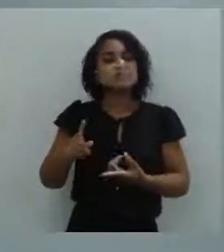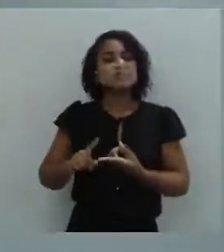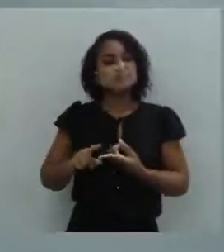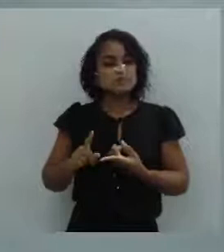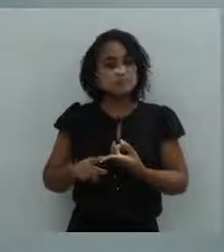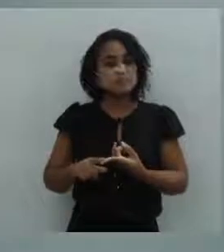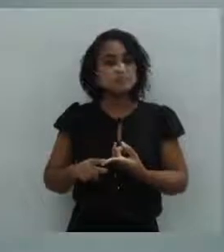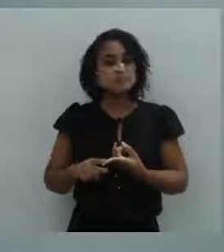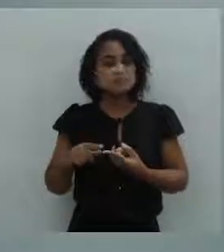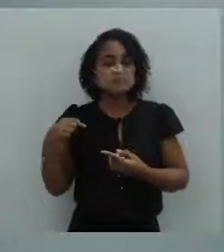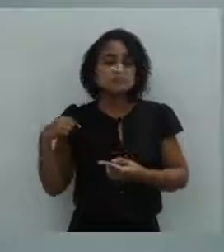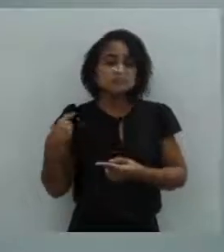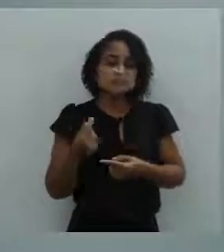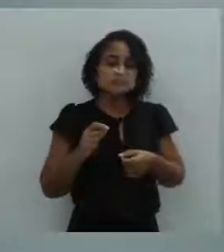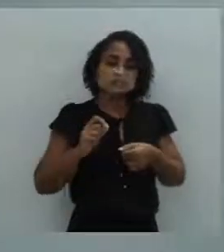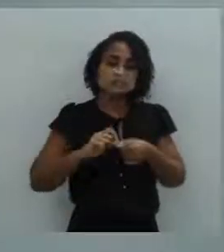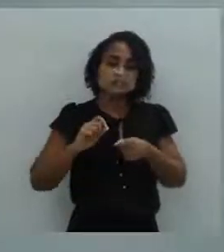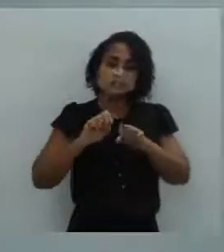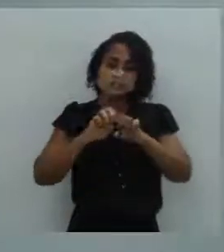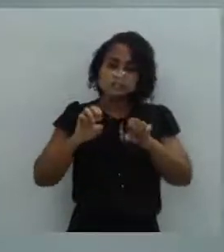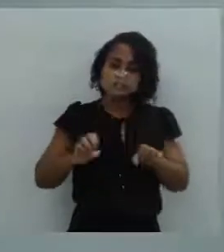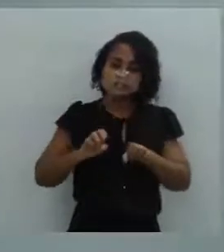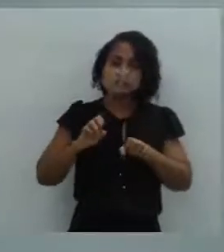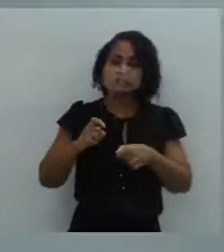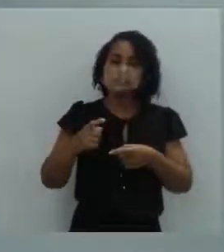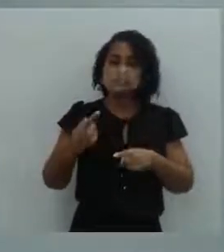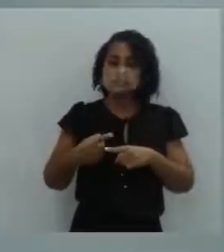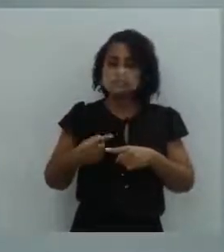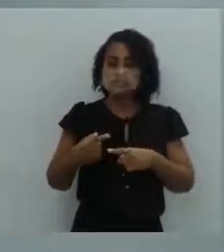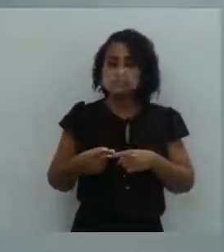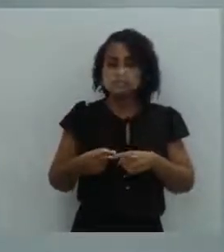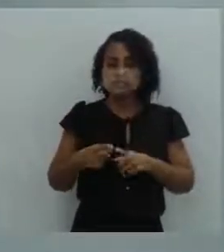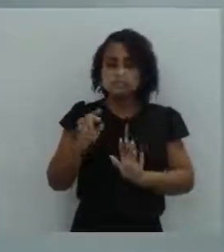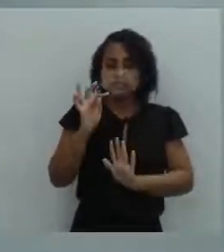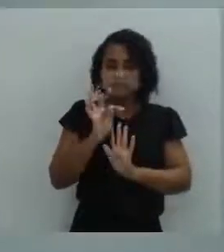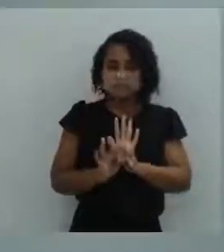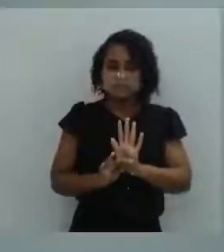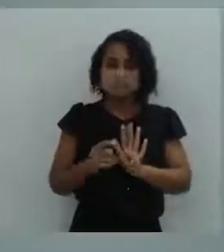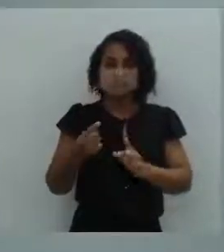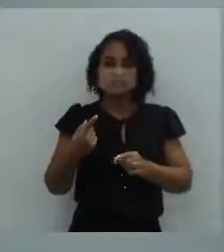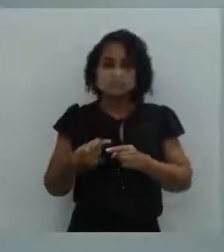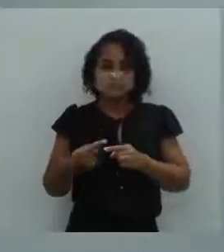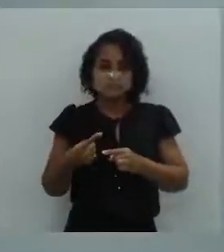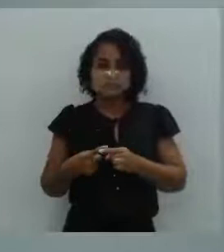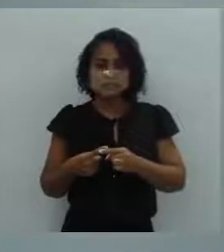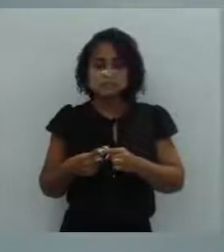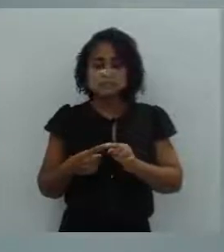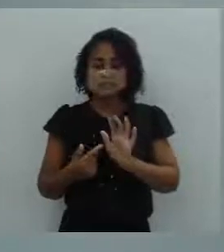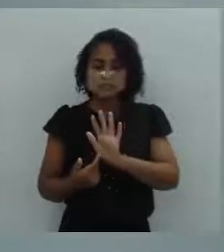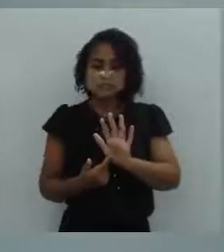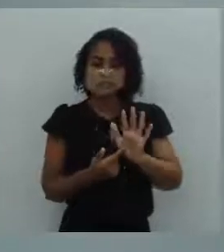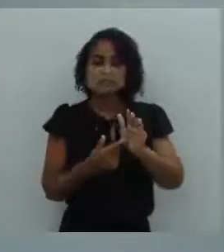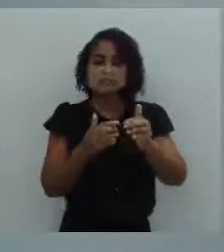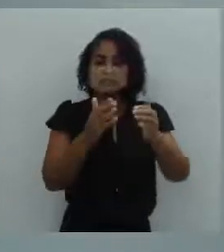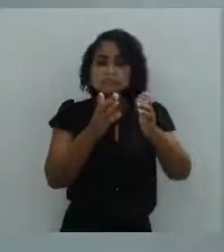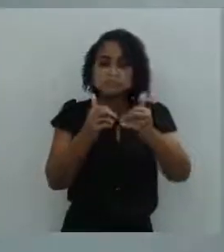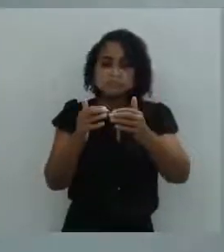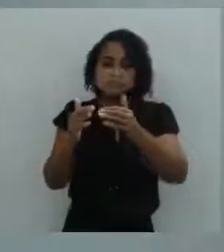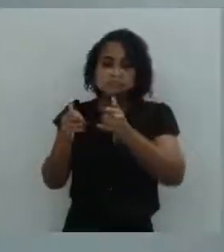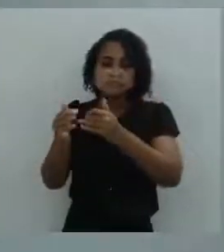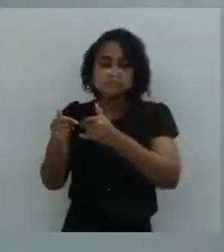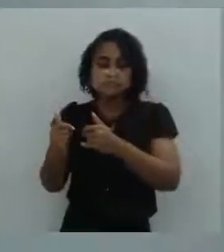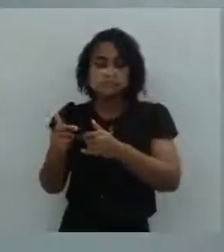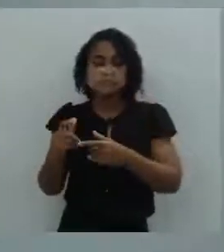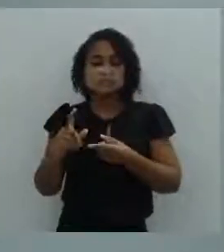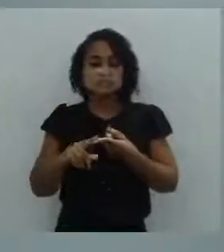exatamente isso que você vai fazer na estrutura do seu texto do abaixo-assinado. Você vai apresentar a sua solicitação, que